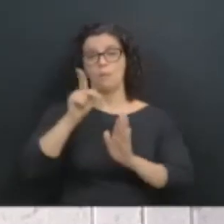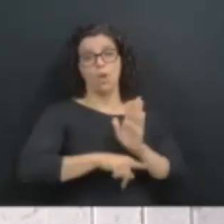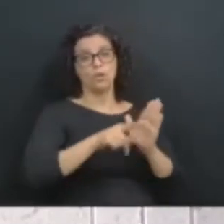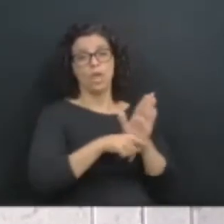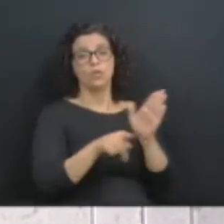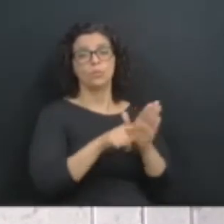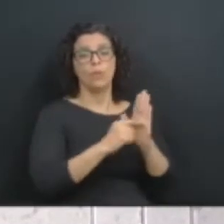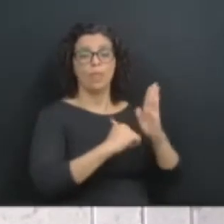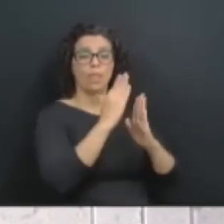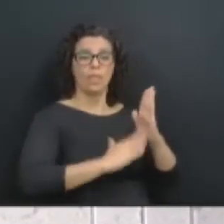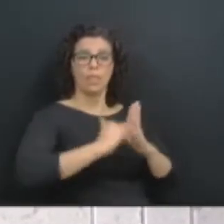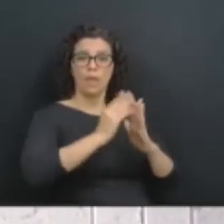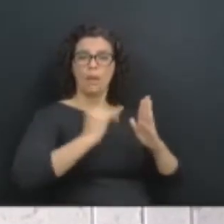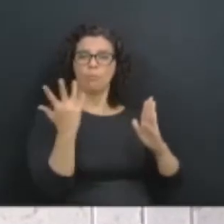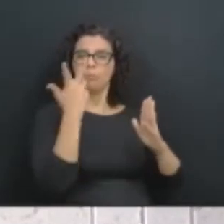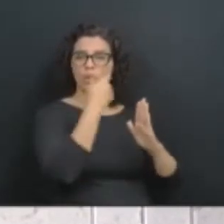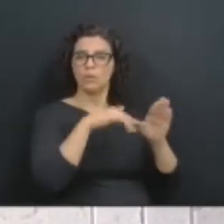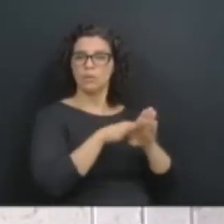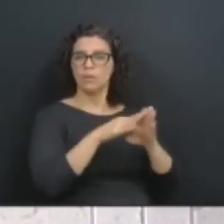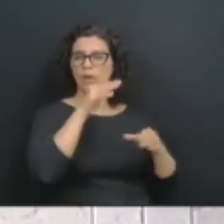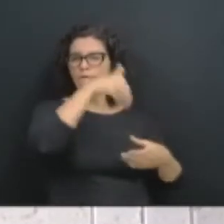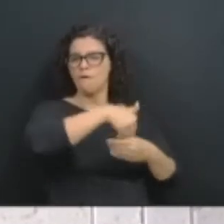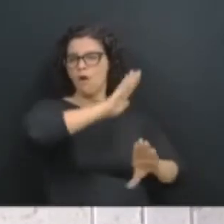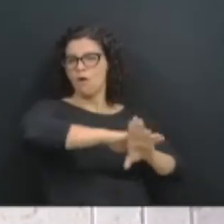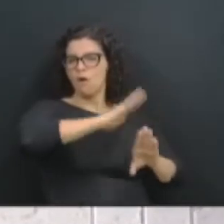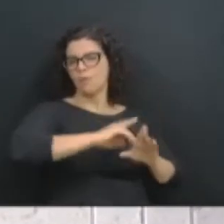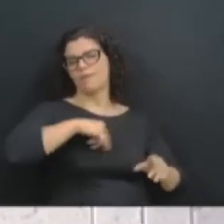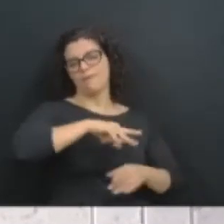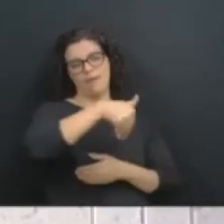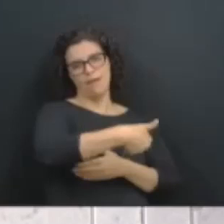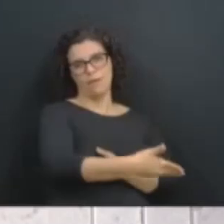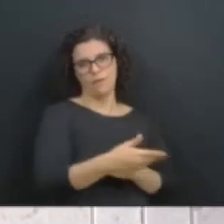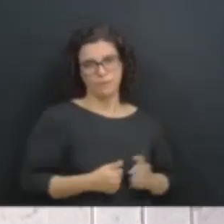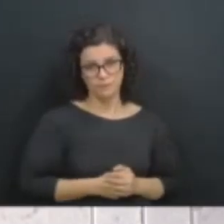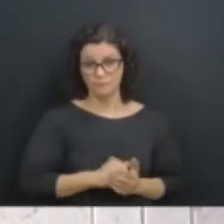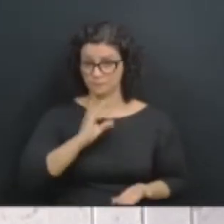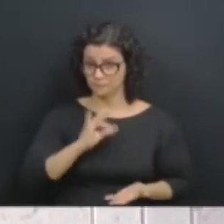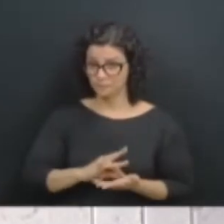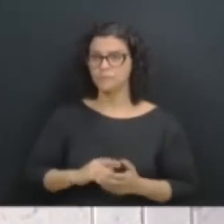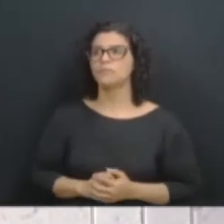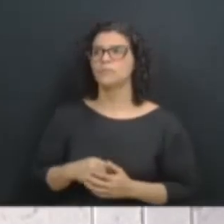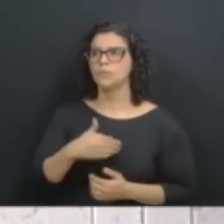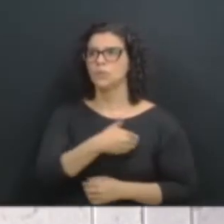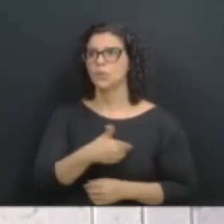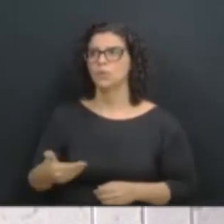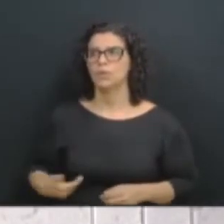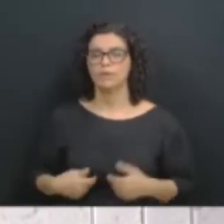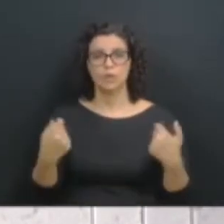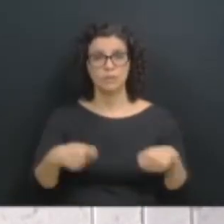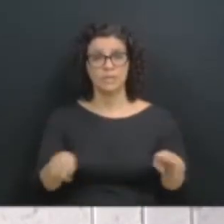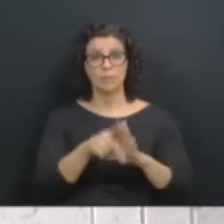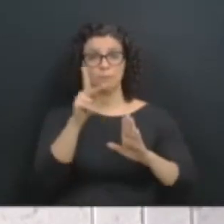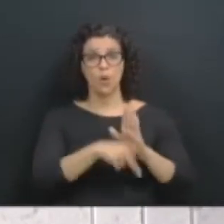de embelezamento ou projetos com cunho eleitoreiro para o ano eleitoreiro. A verdade é que um governo precisa